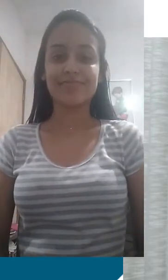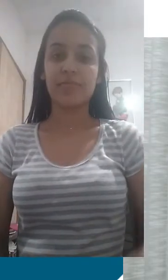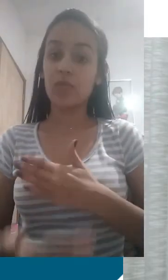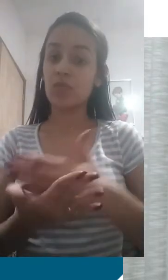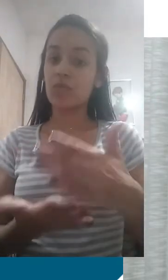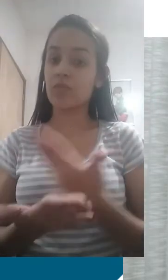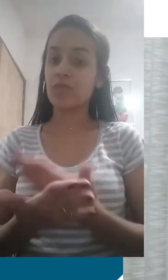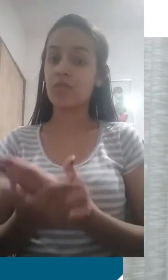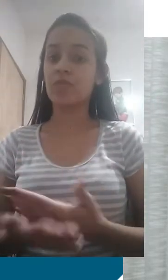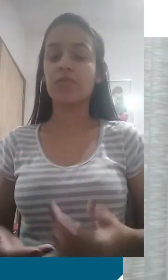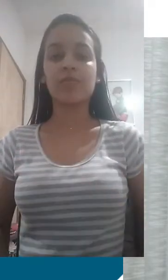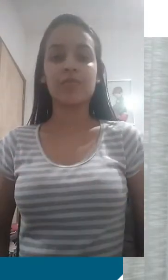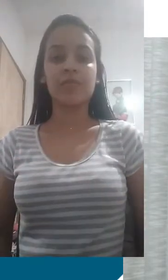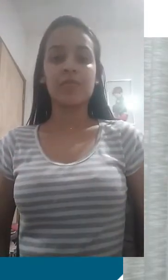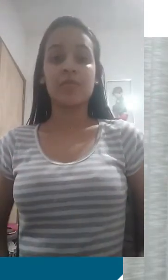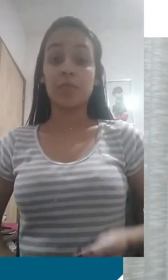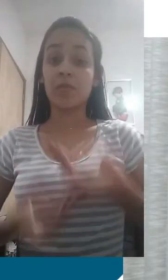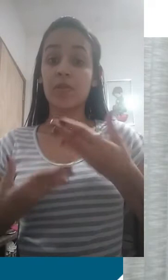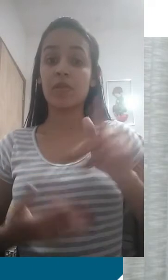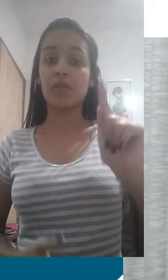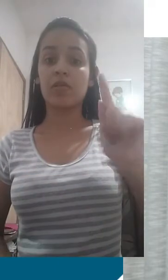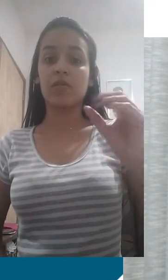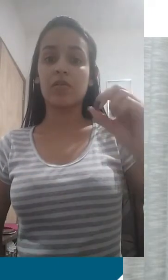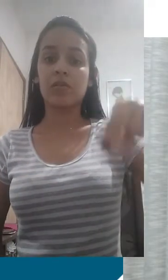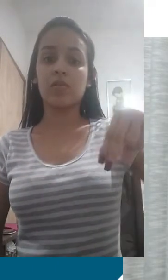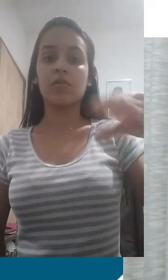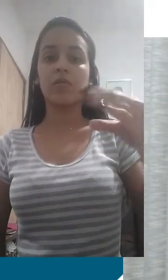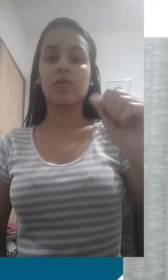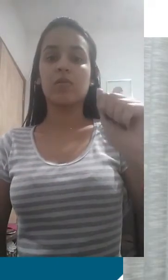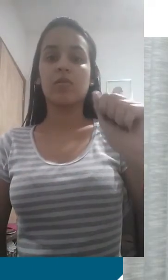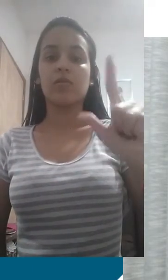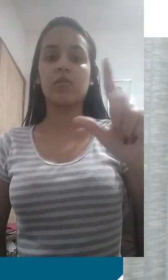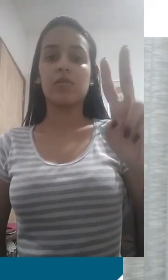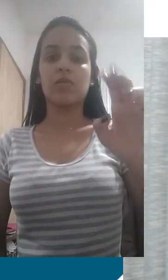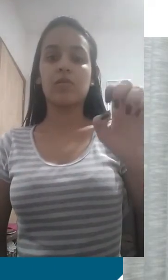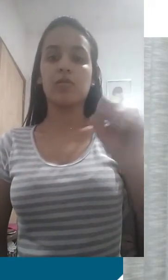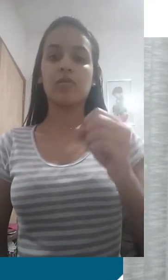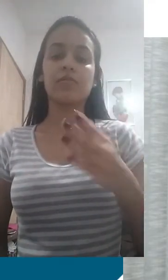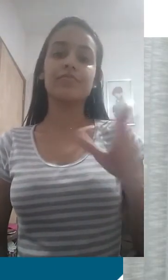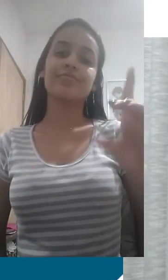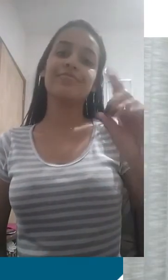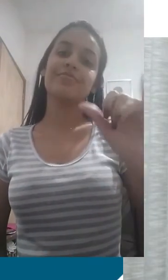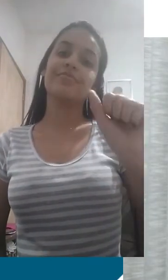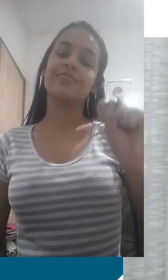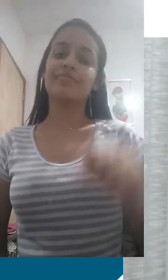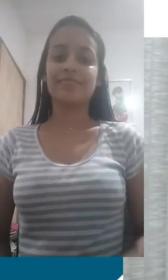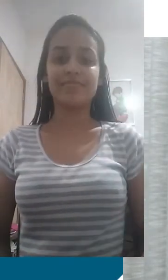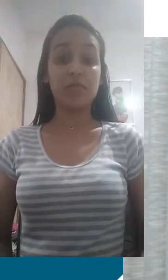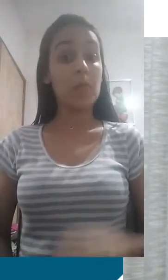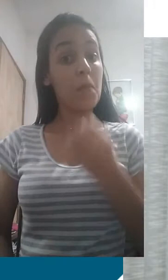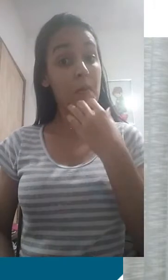Começando a aula de hoje com esse breve trecho do poema do Gonçalves Dias. Sejam